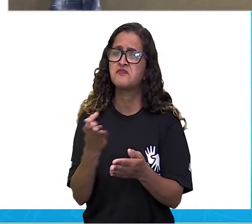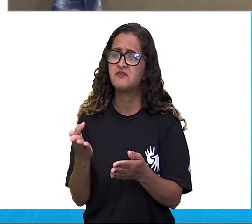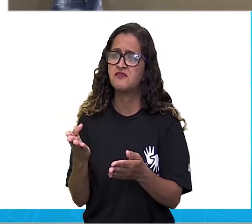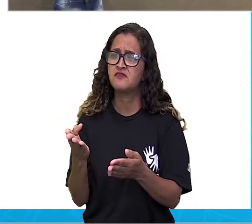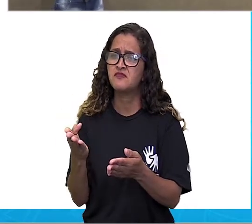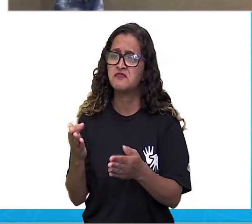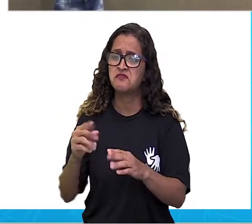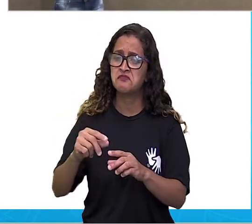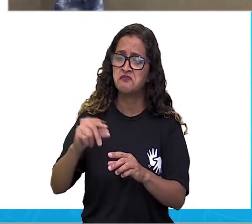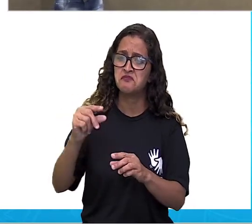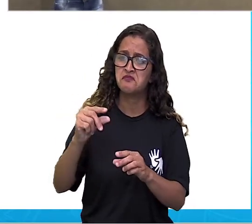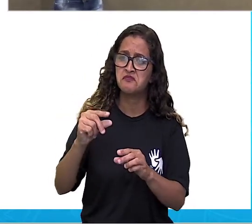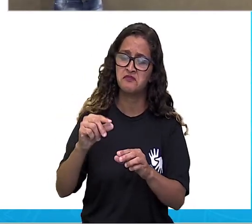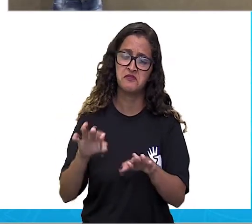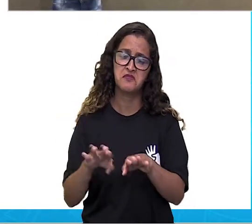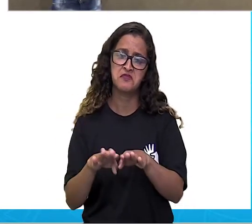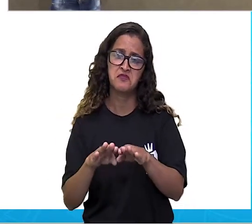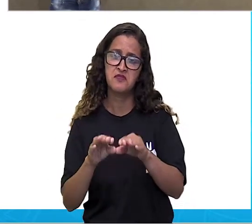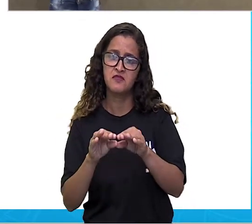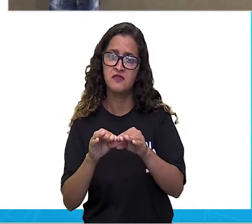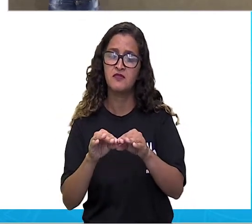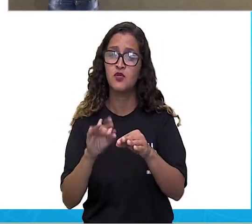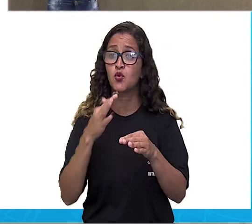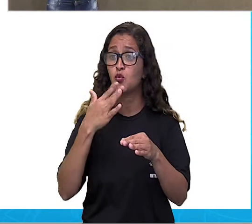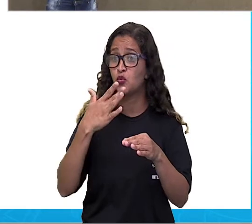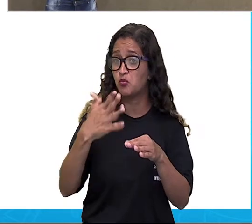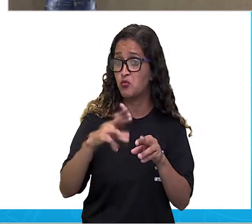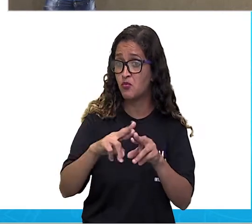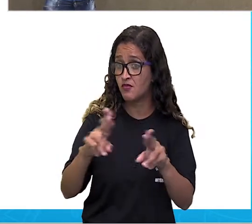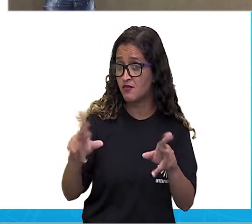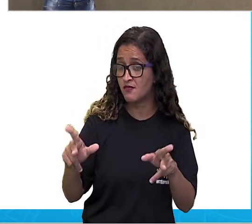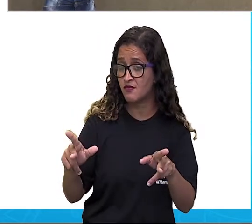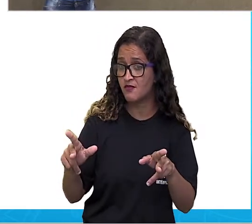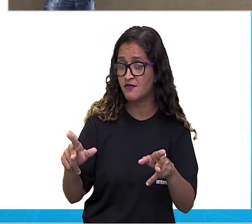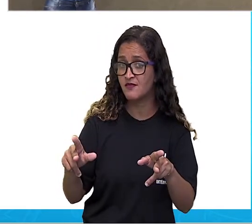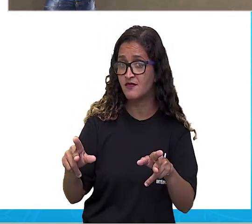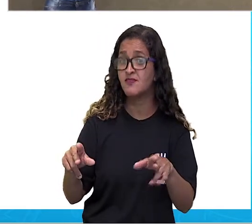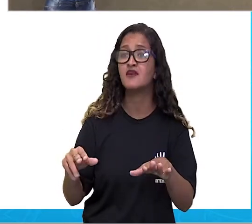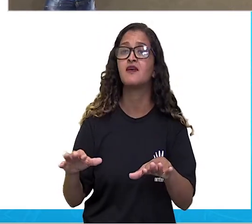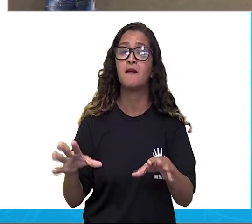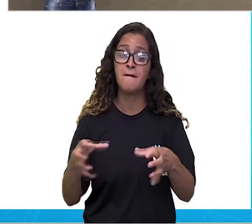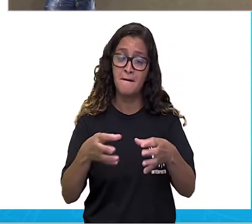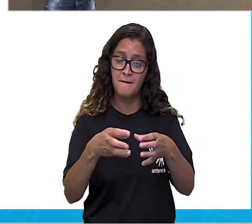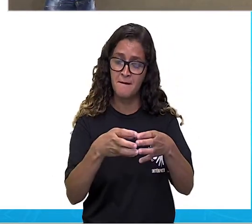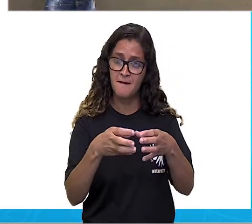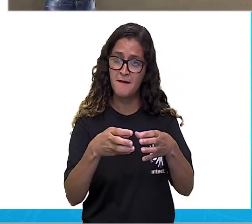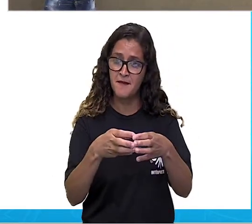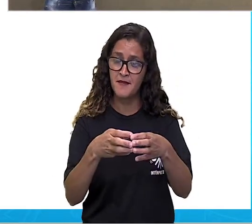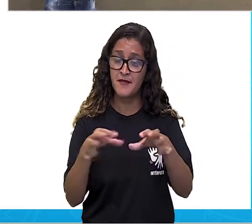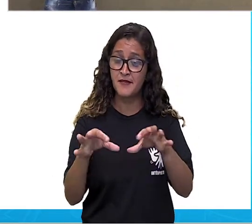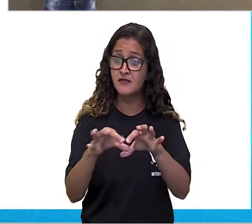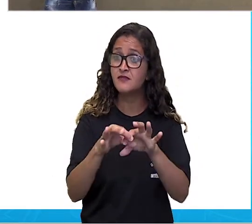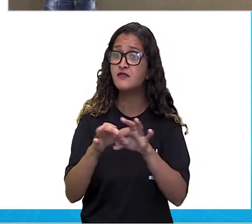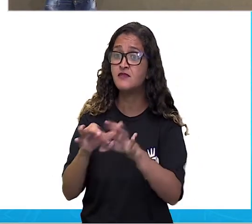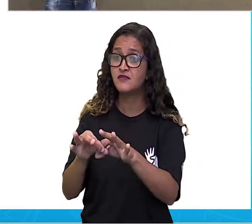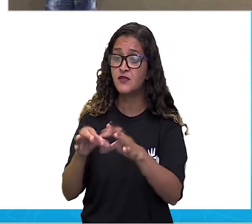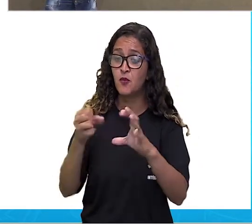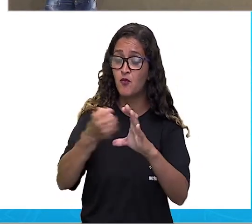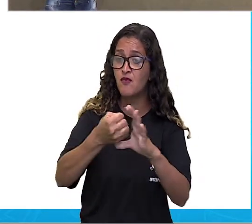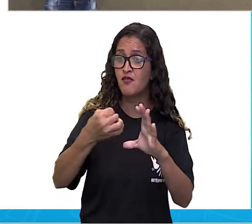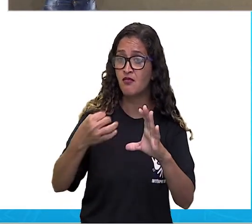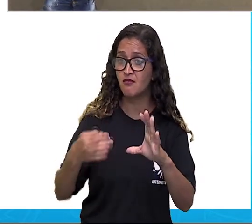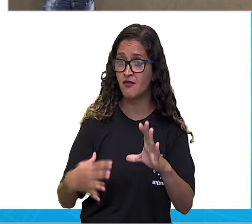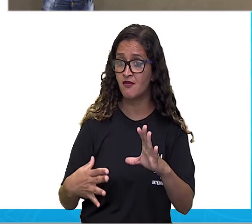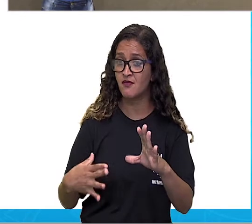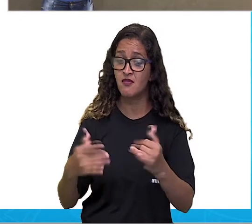diferentes e cores diferentes. Tá, mas eles estão agrupados ali por uma característica